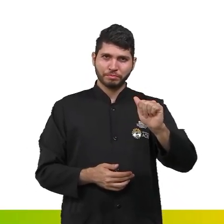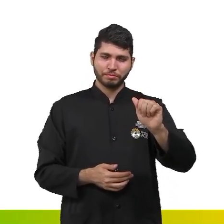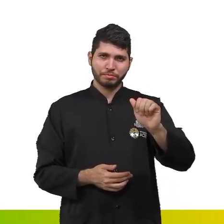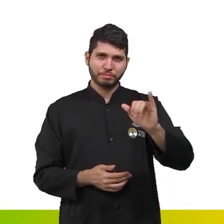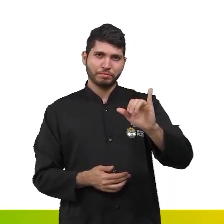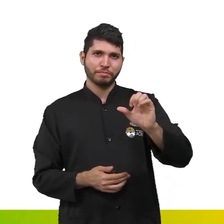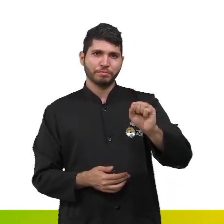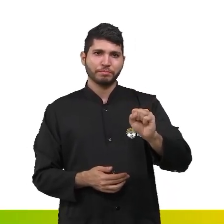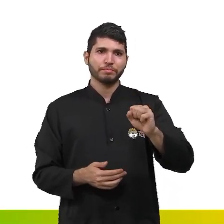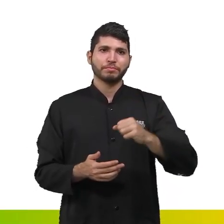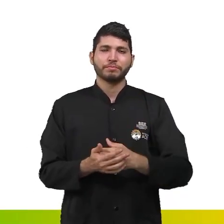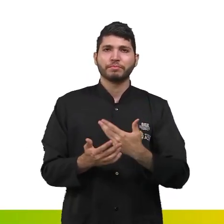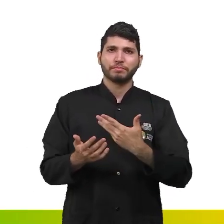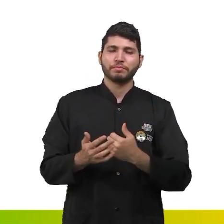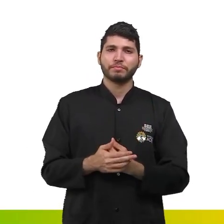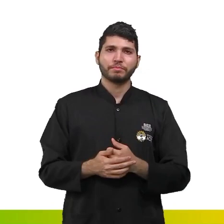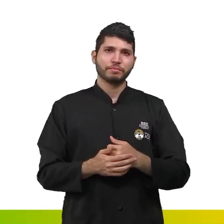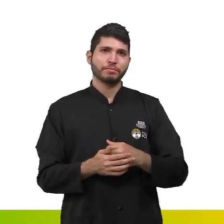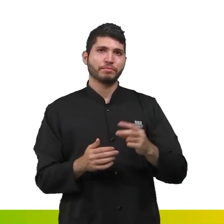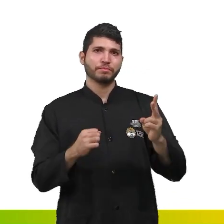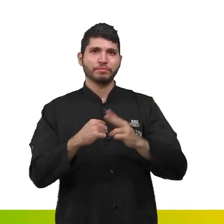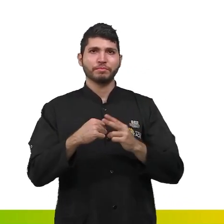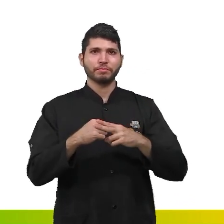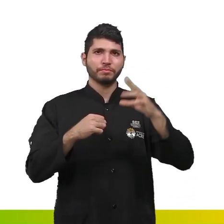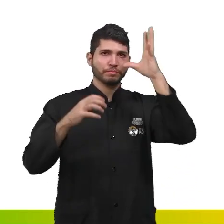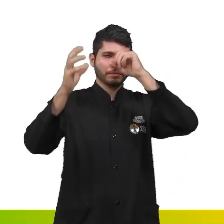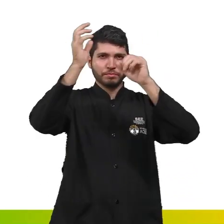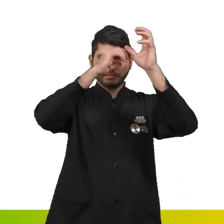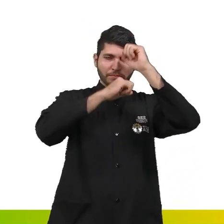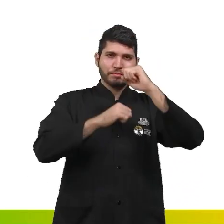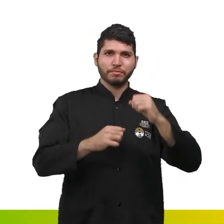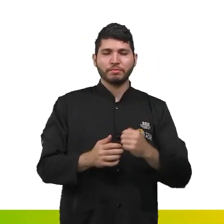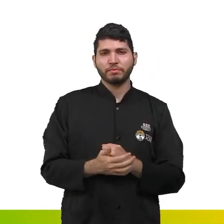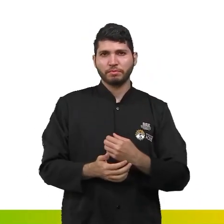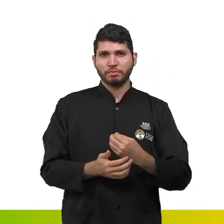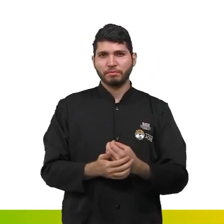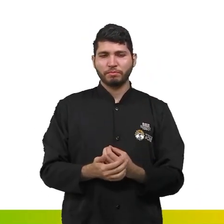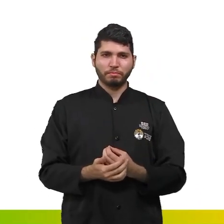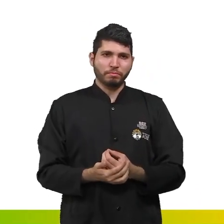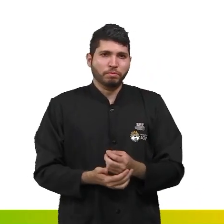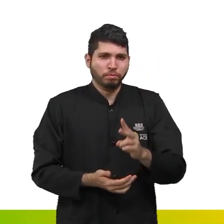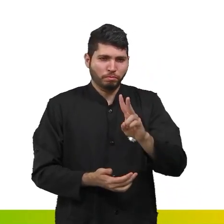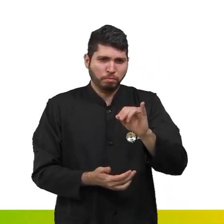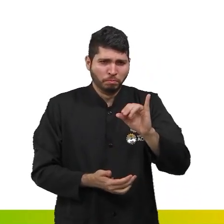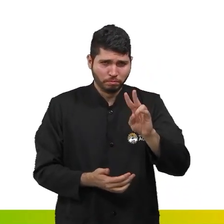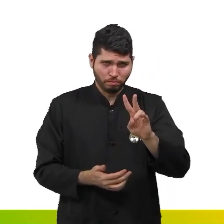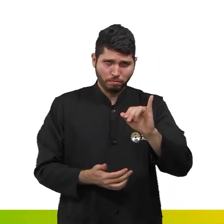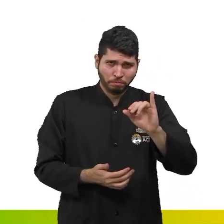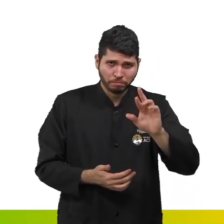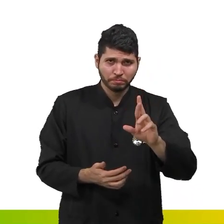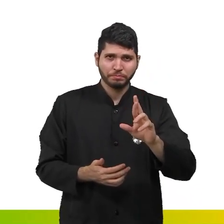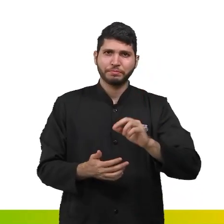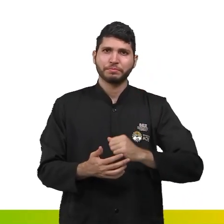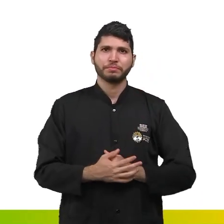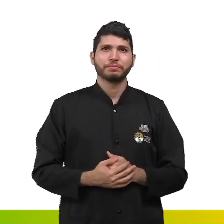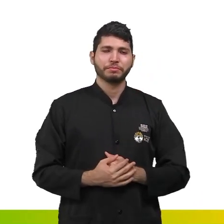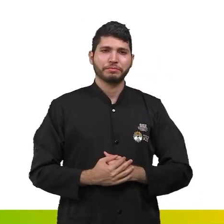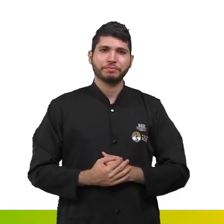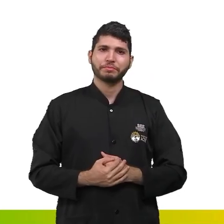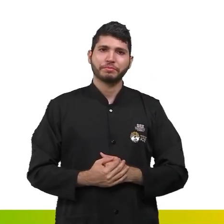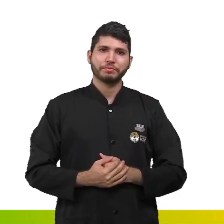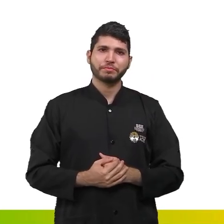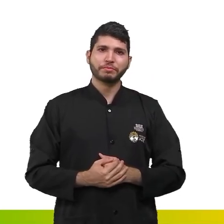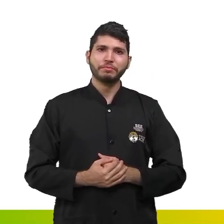e o verbo beber. Então, por exemplo, aqui, ó, no verbo aprender, se sacou a desinência R,